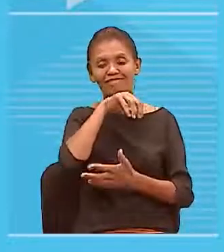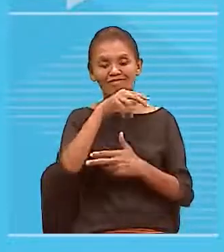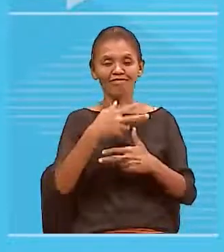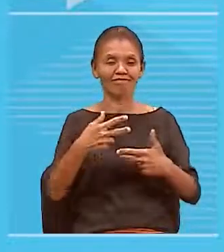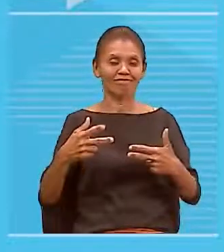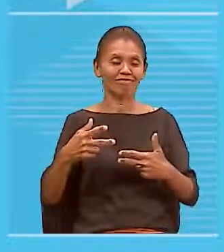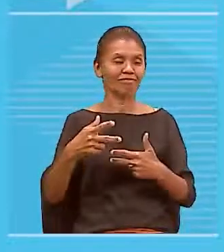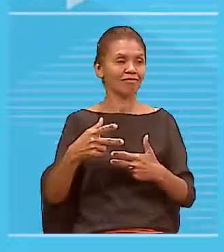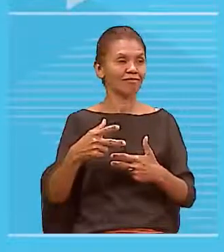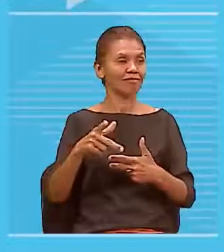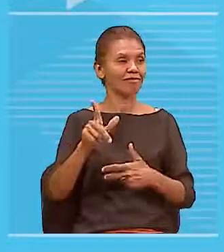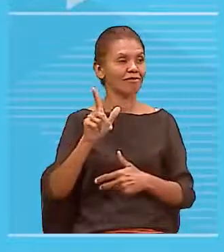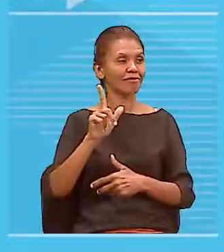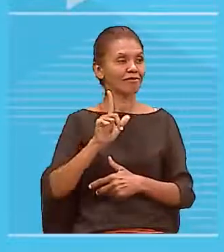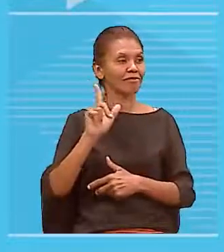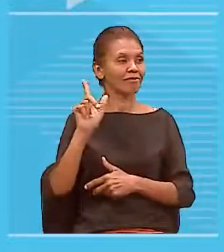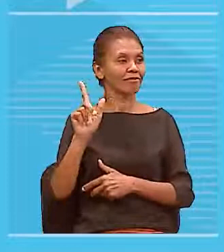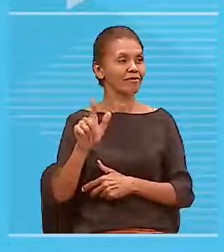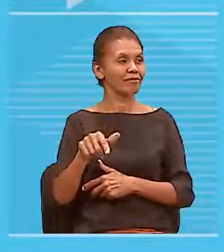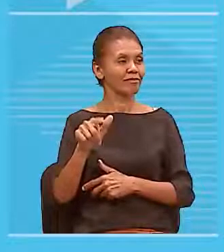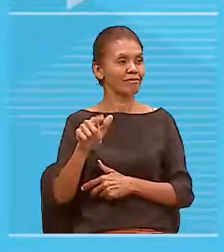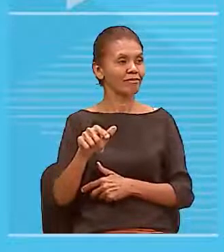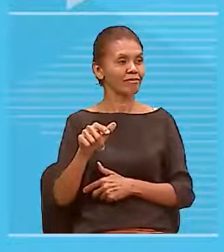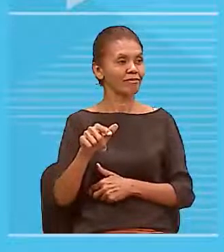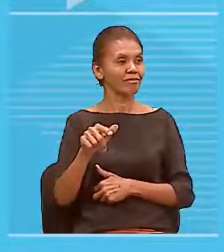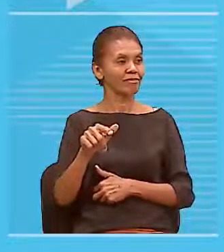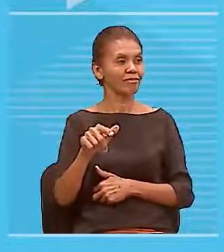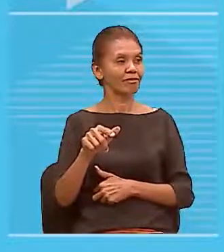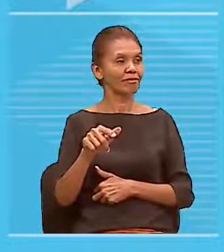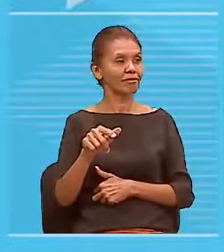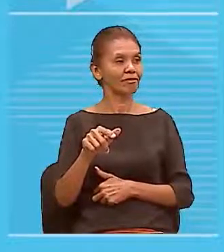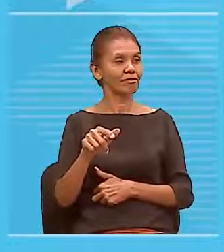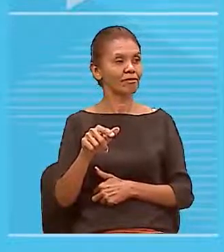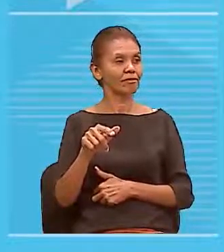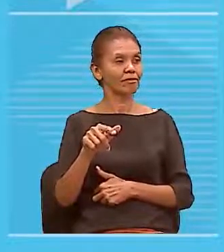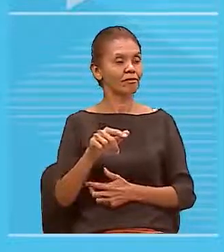O burro, né? Ou a burra,